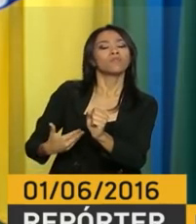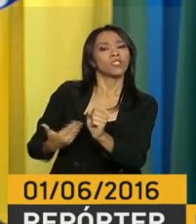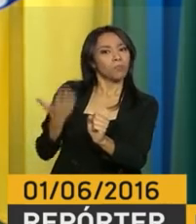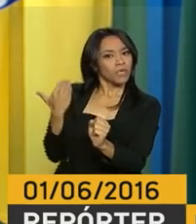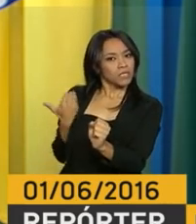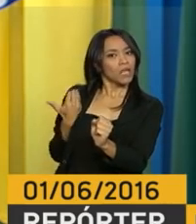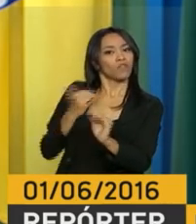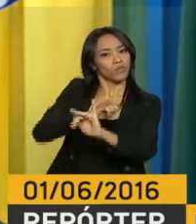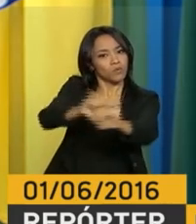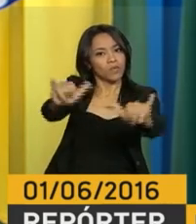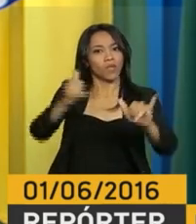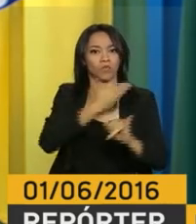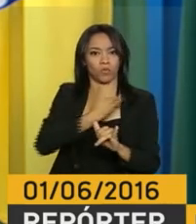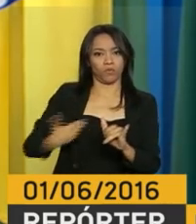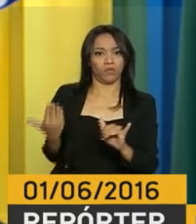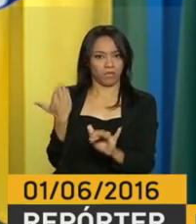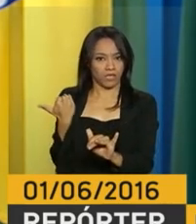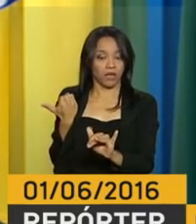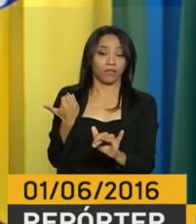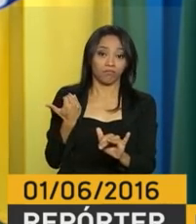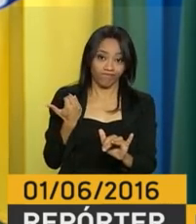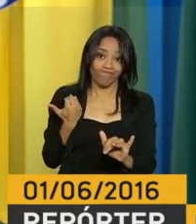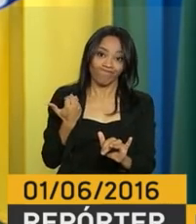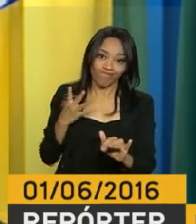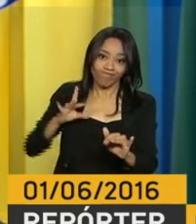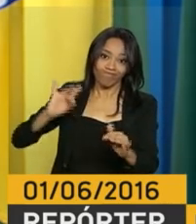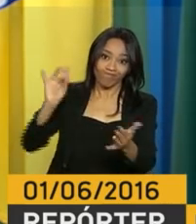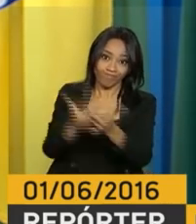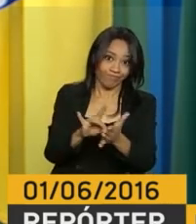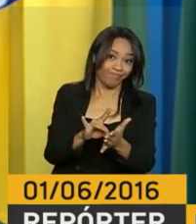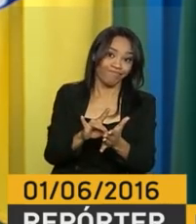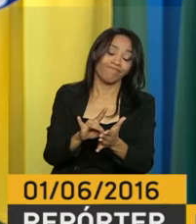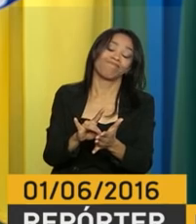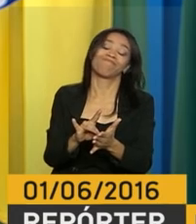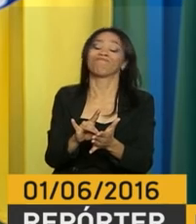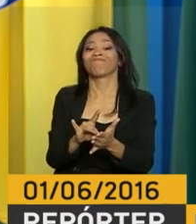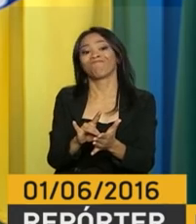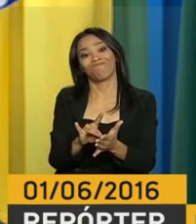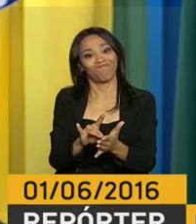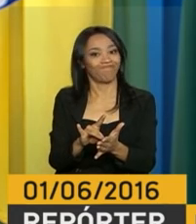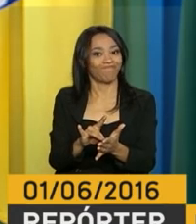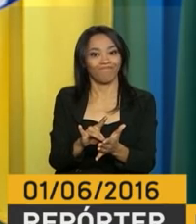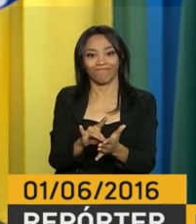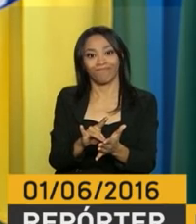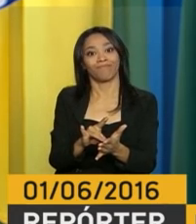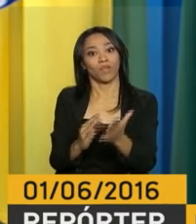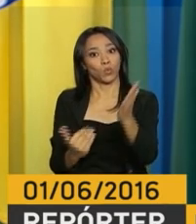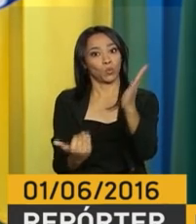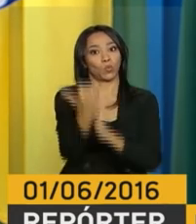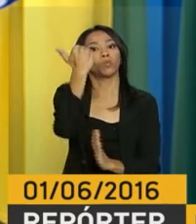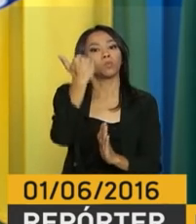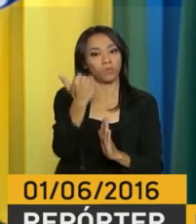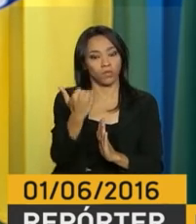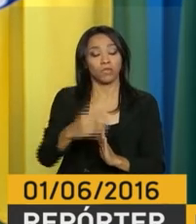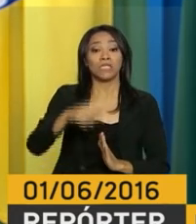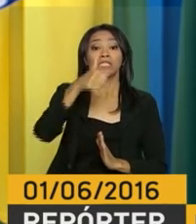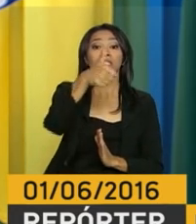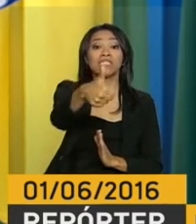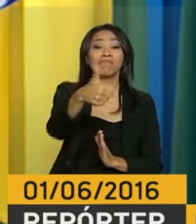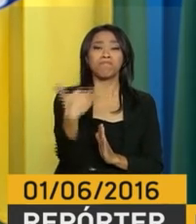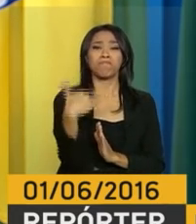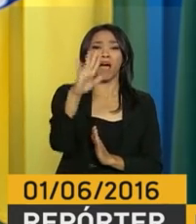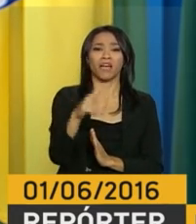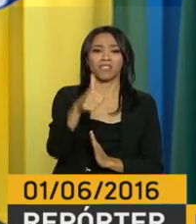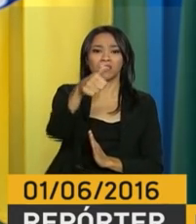anterior atinge na realidade como sabemos a casa de mais de 170